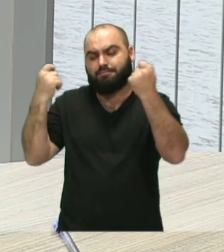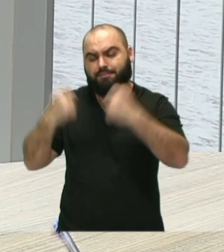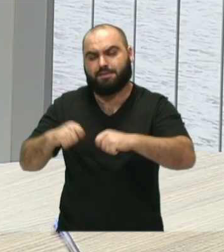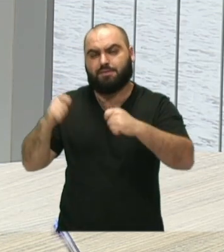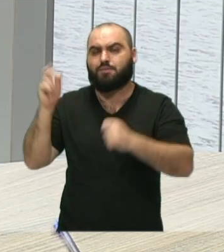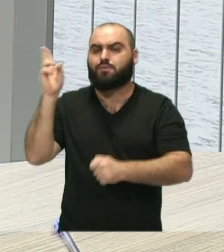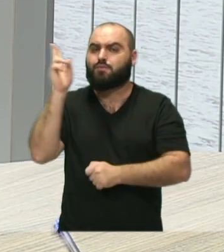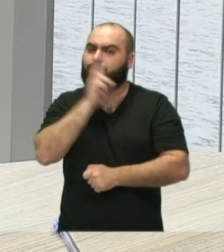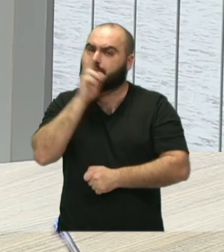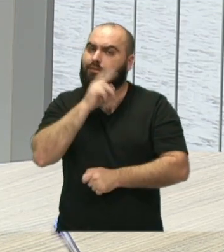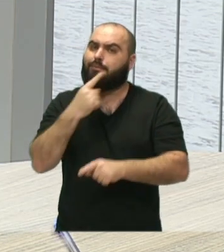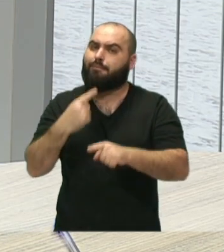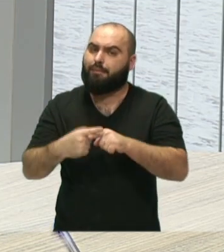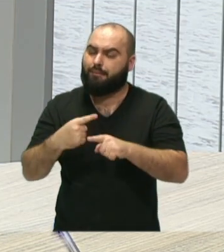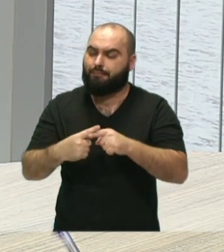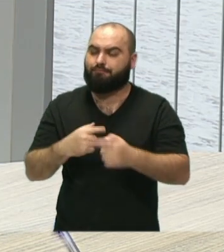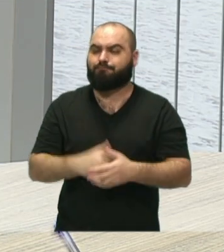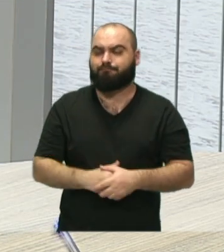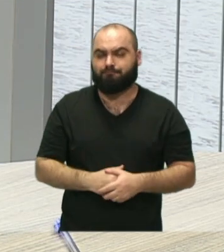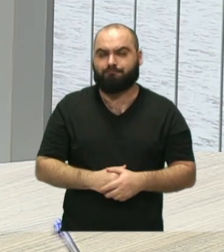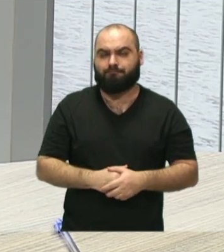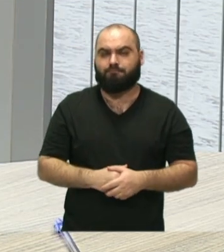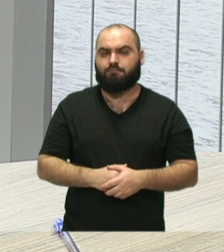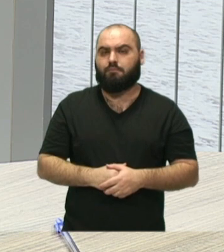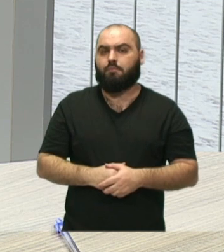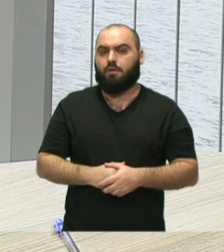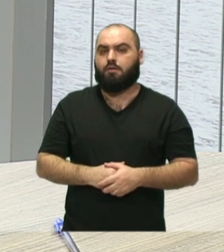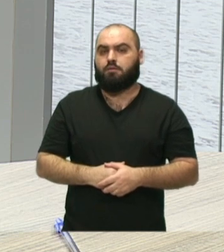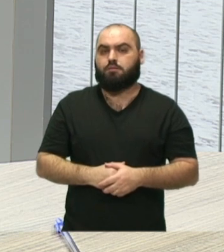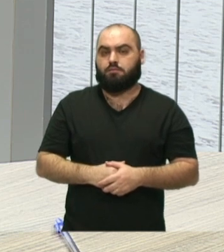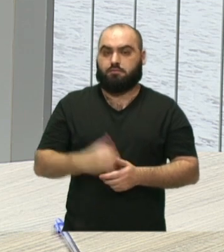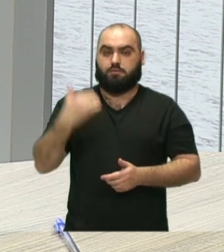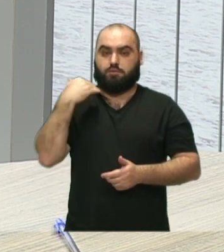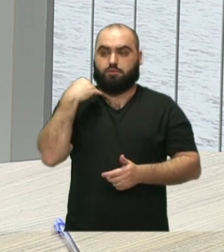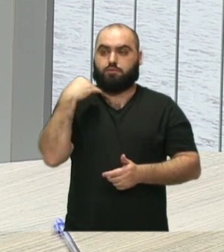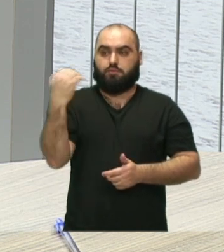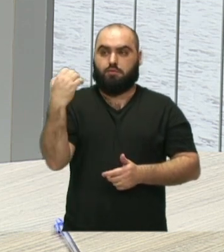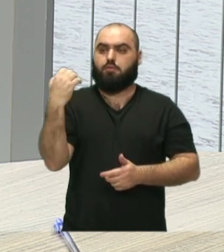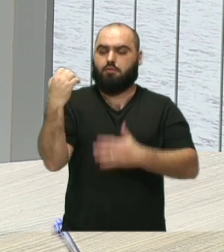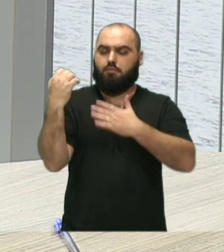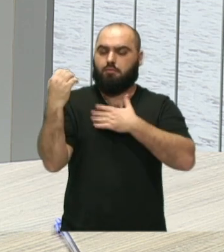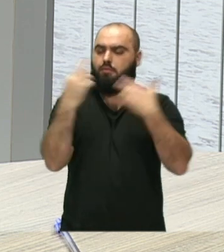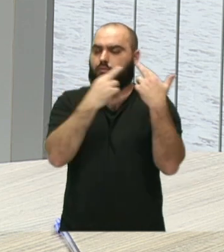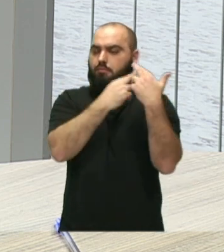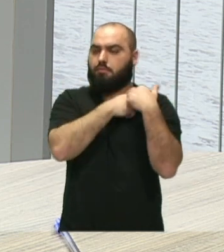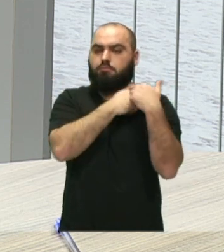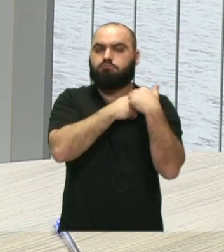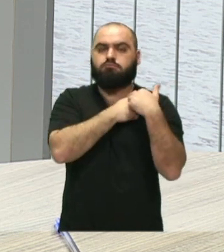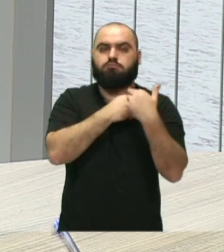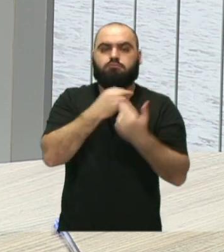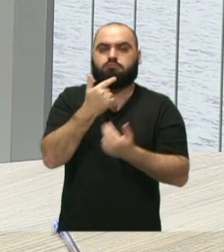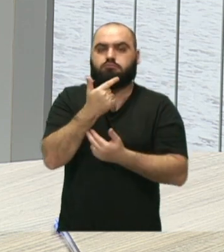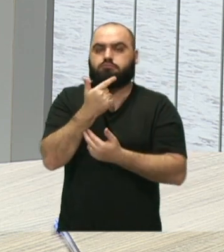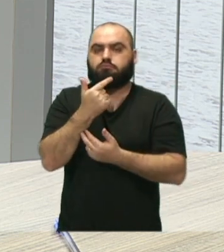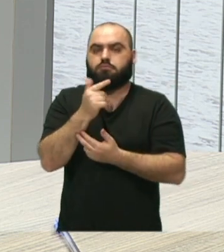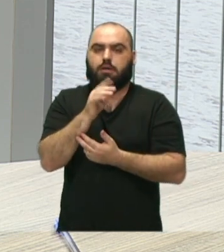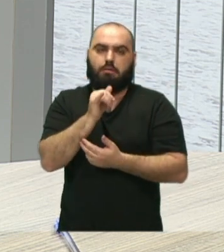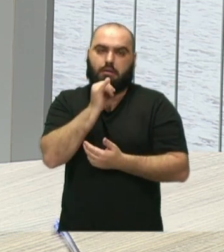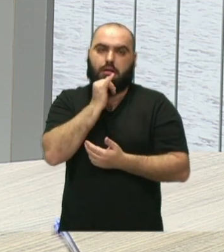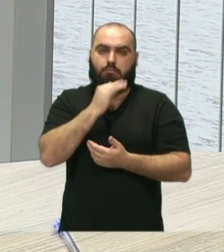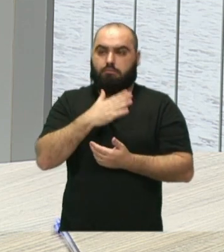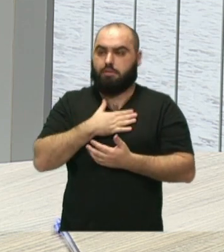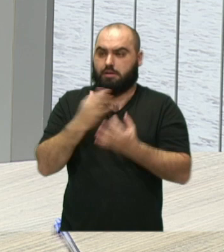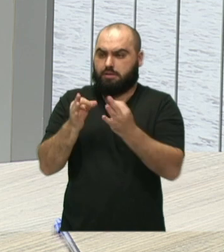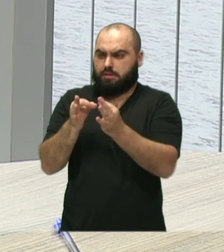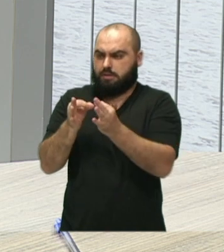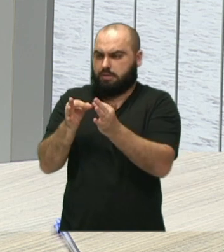quando você, como eu disse, quando somos agentes de nós mesmos, a gente não tem escolha, porque a minha simples